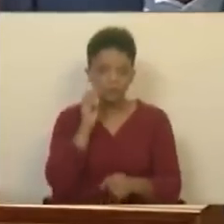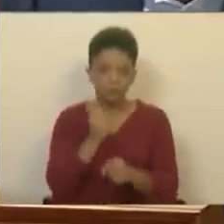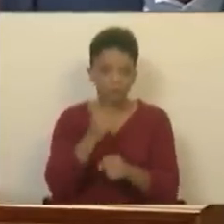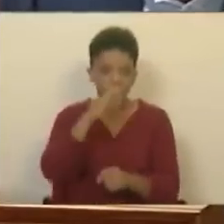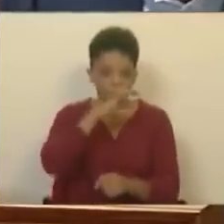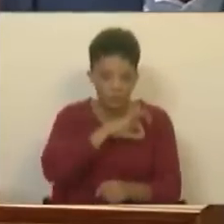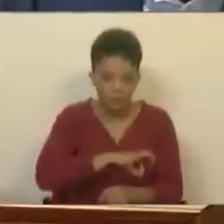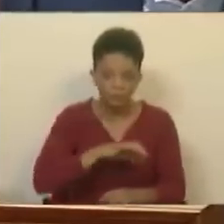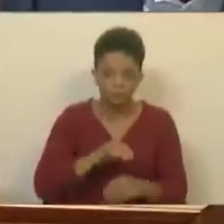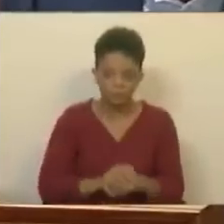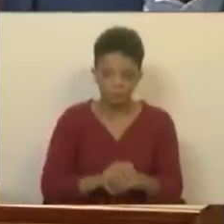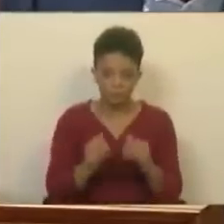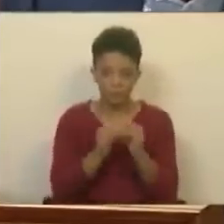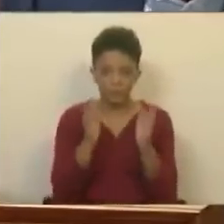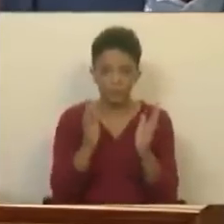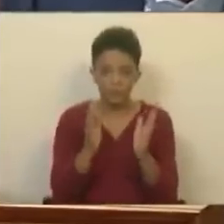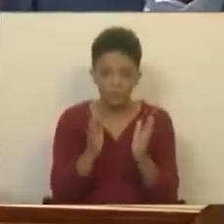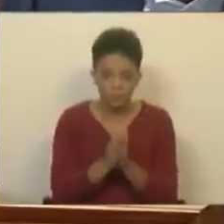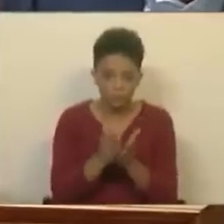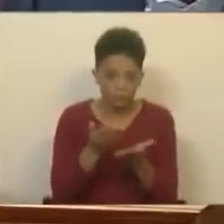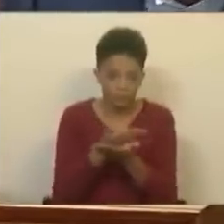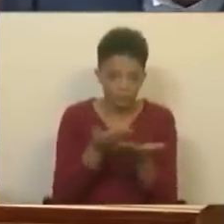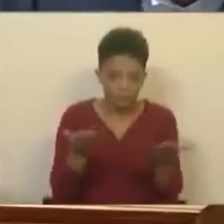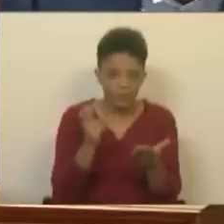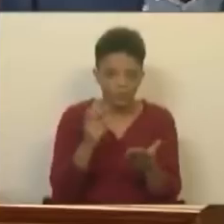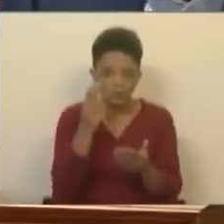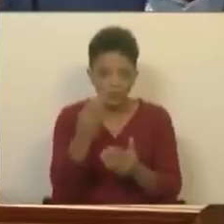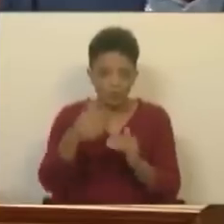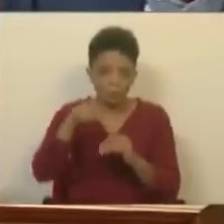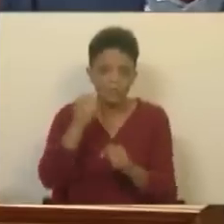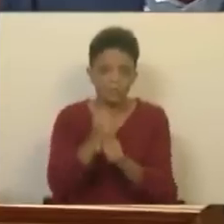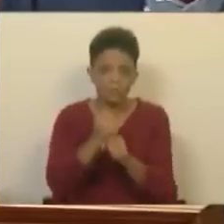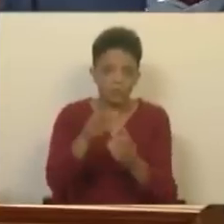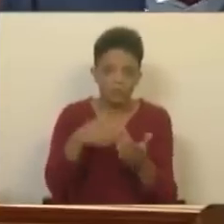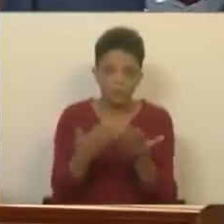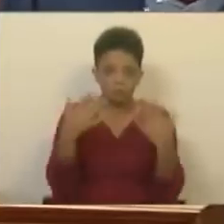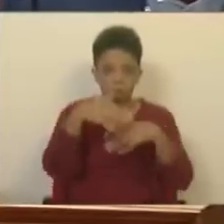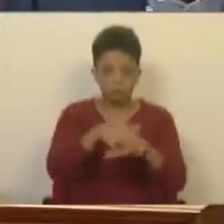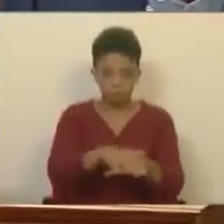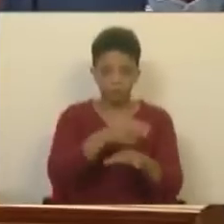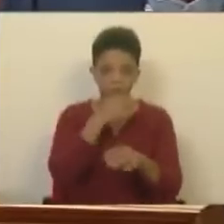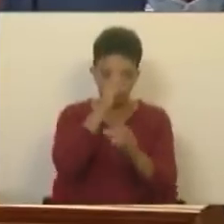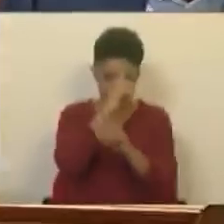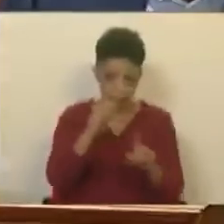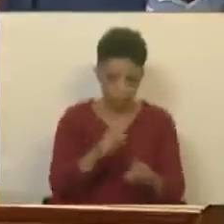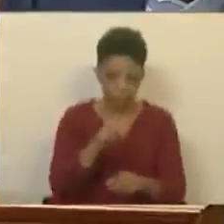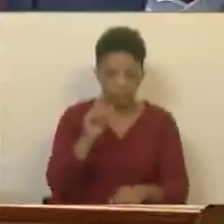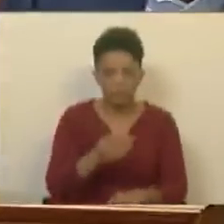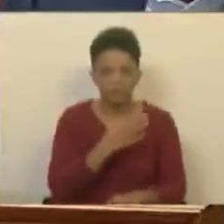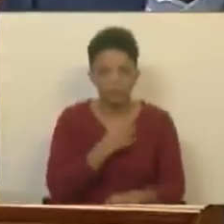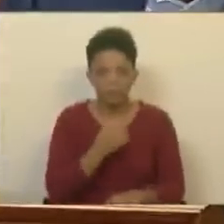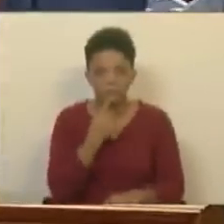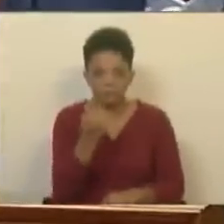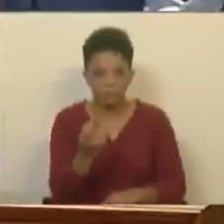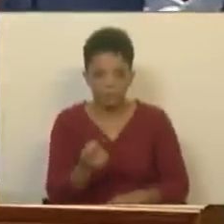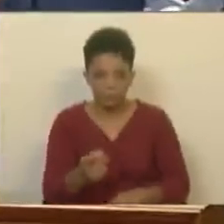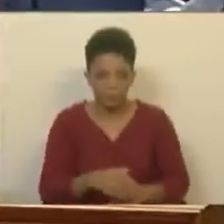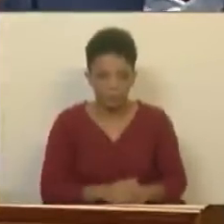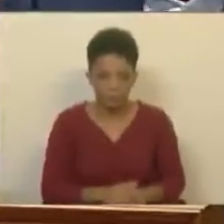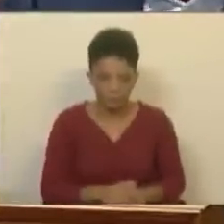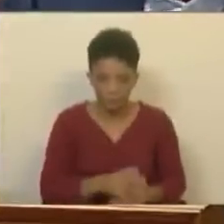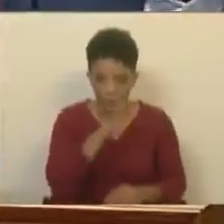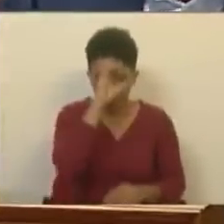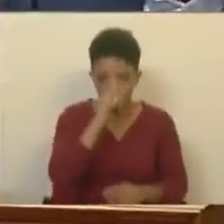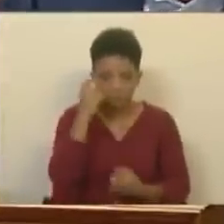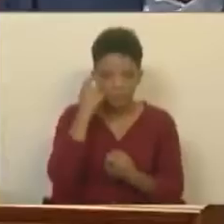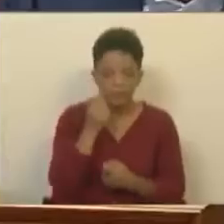que é integrar todos aqueles que tenham três ou mais anos de serviço Claro que os professores gostava de fazer uma questão o que pensa